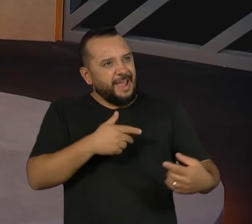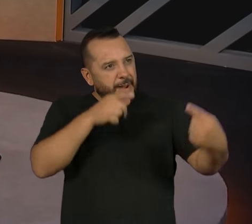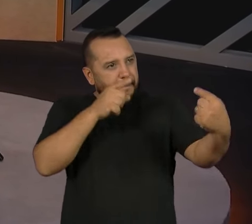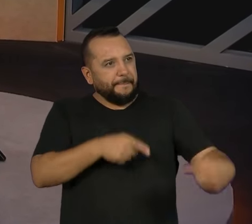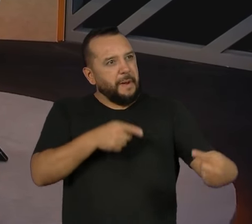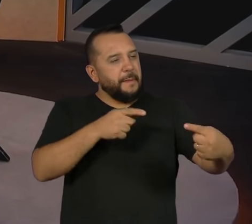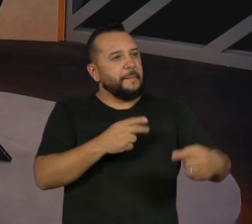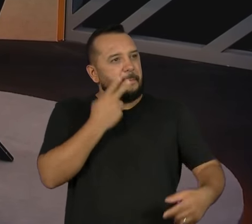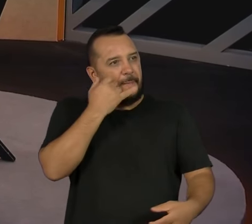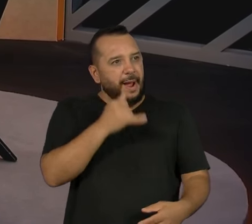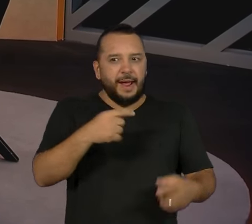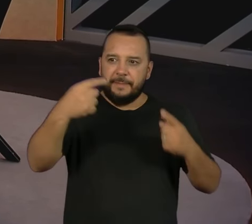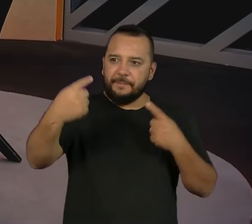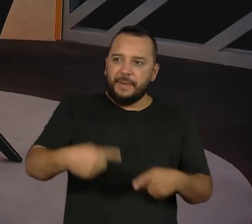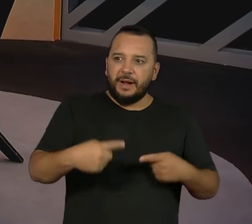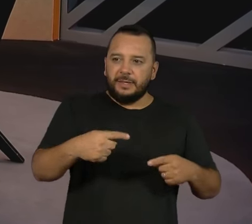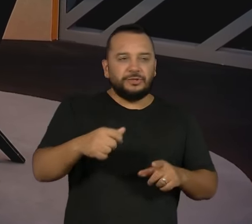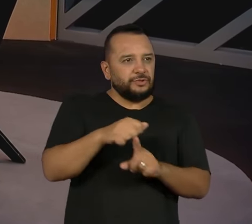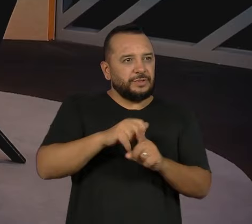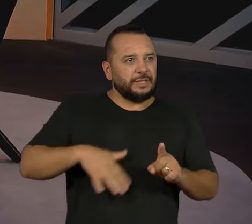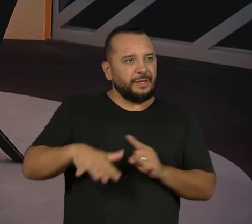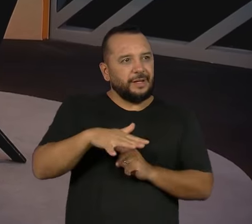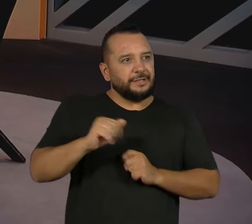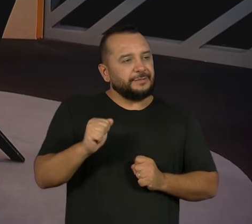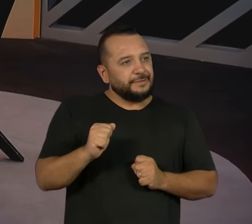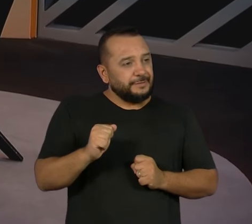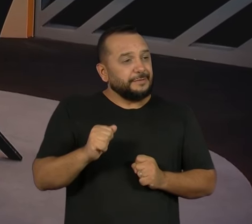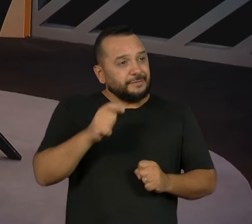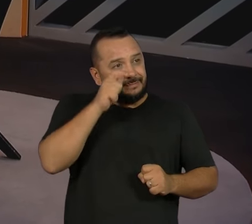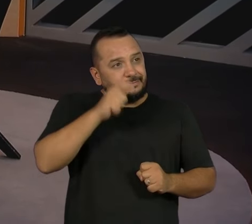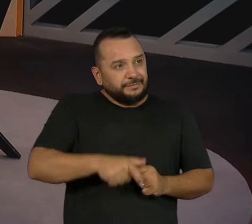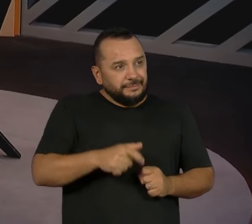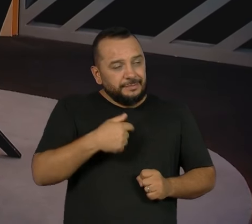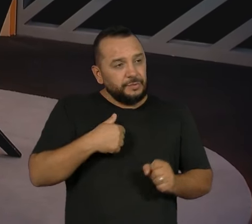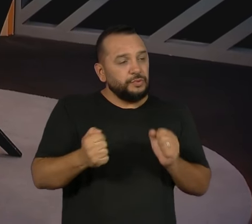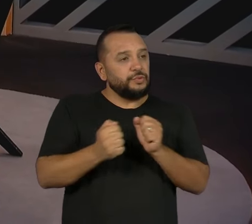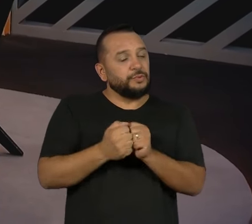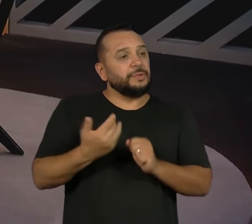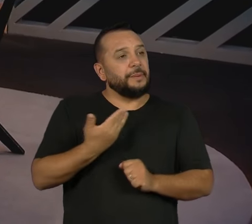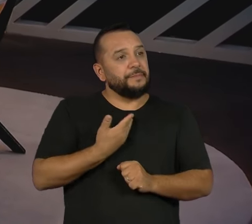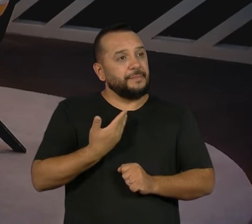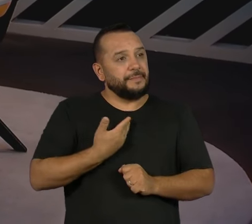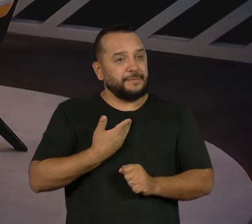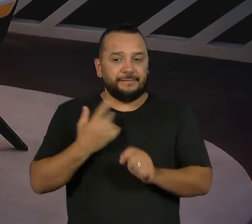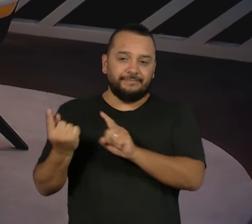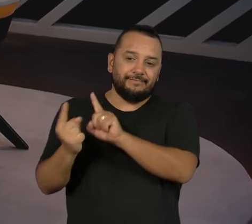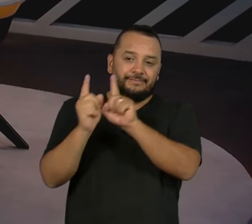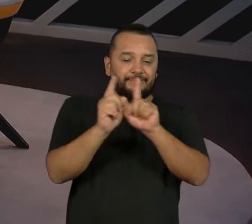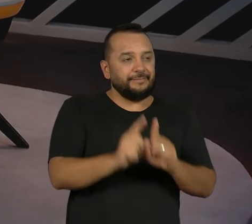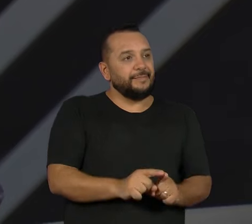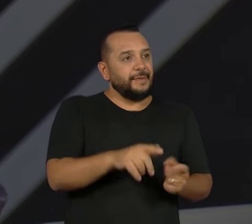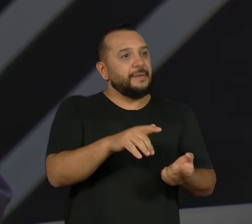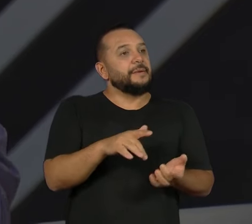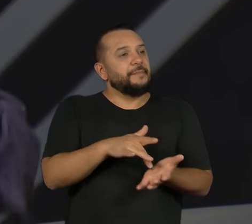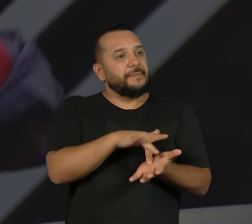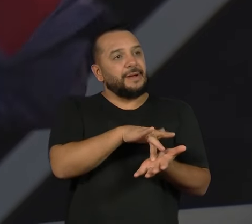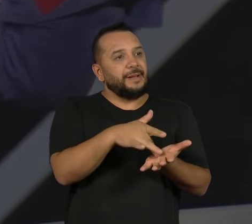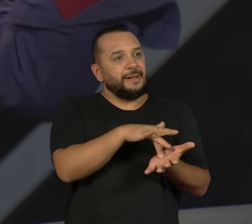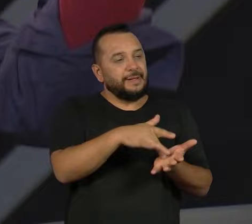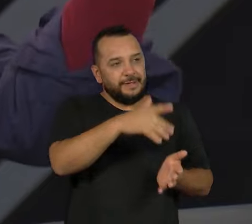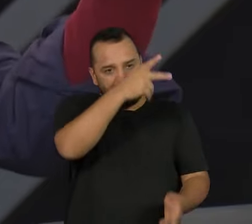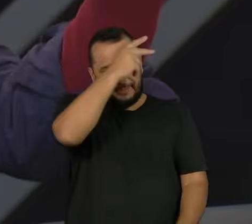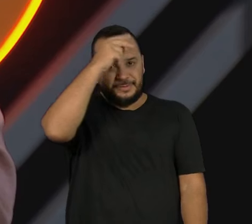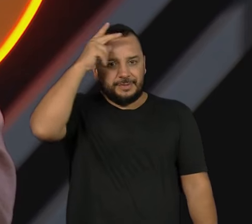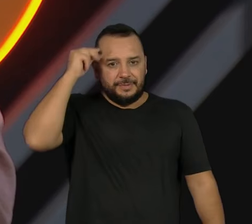paz, você quer enfrentar a sociedade. Foi muito interessante, eu fui com uma amiga assistir um balé no Municipal do